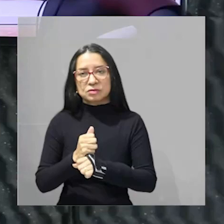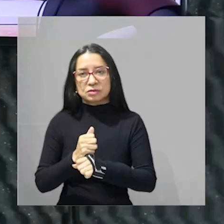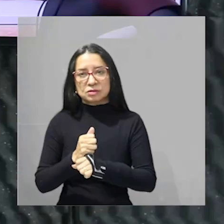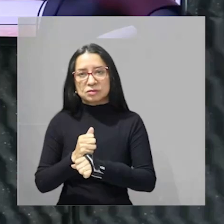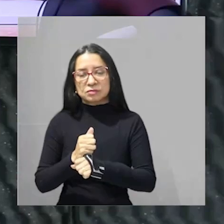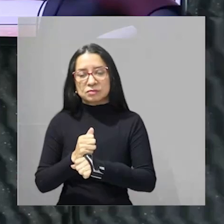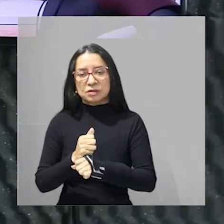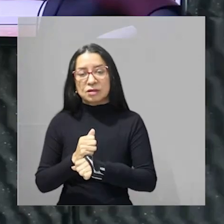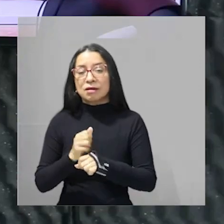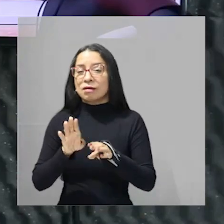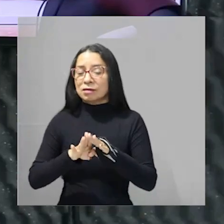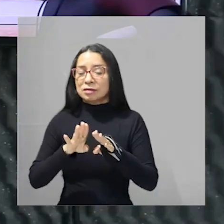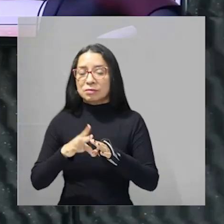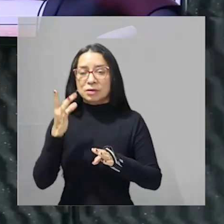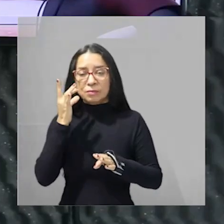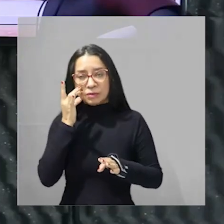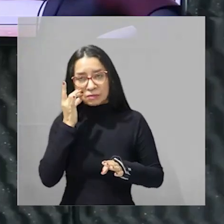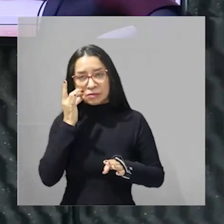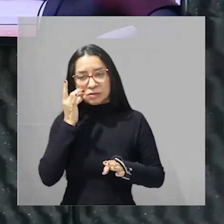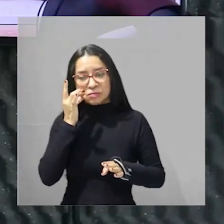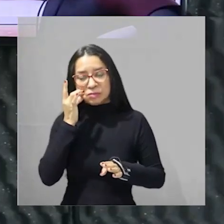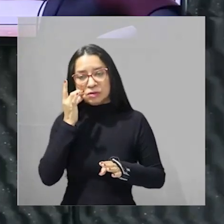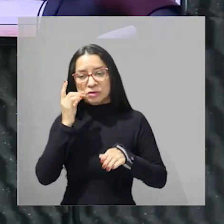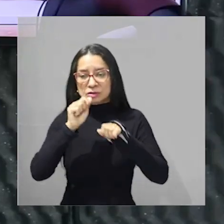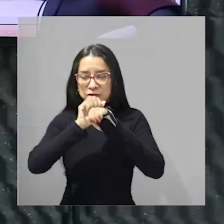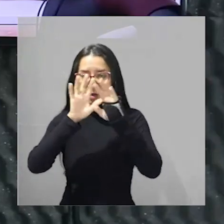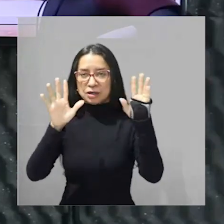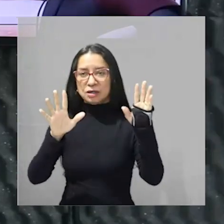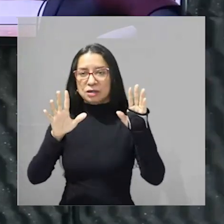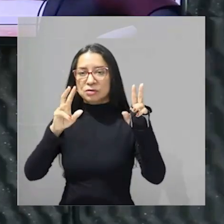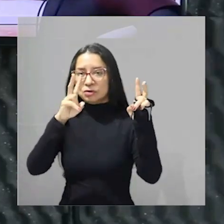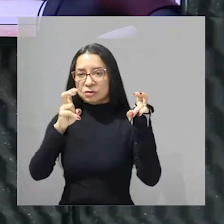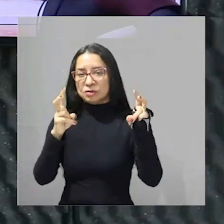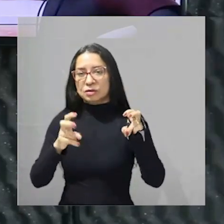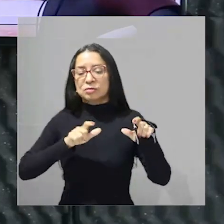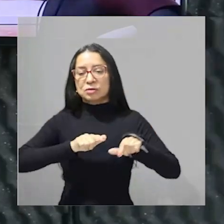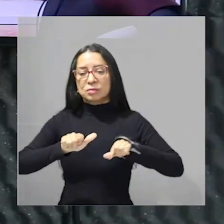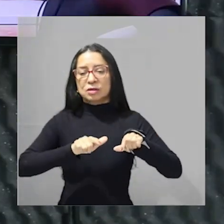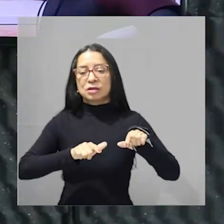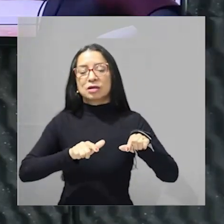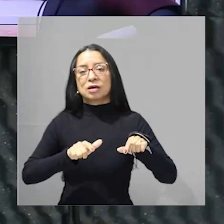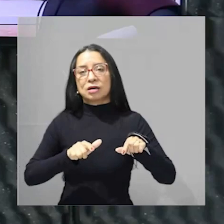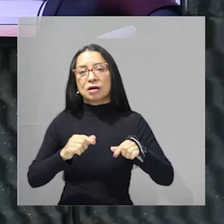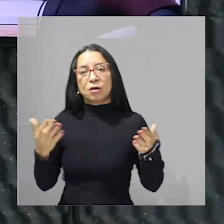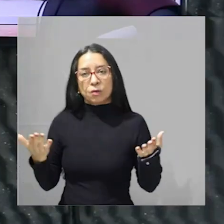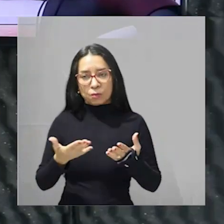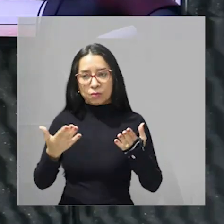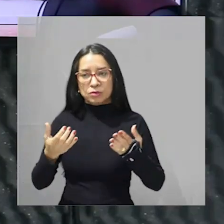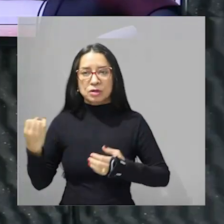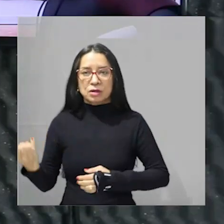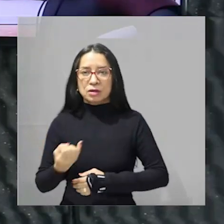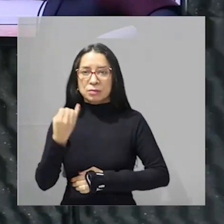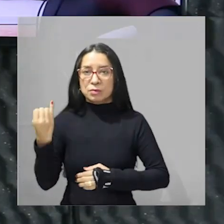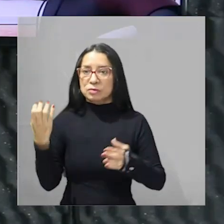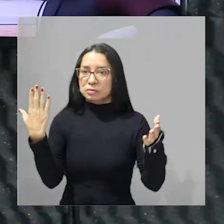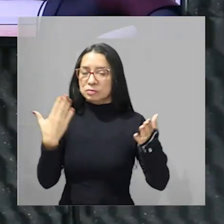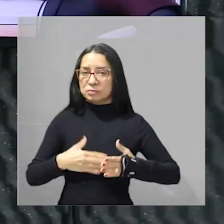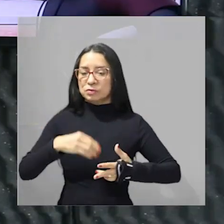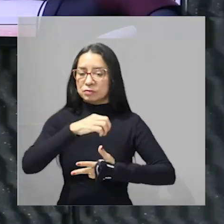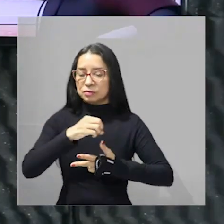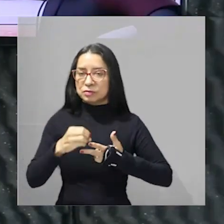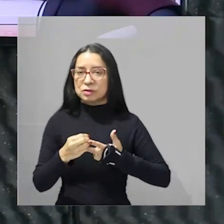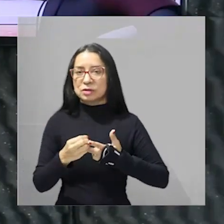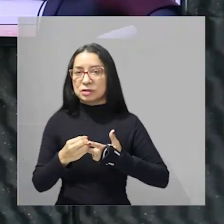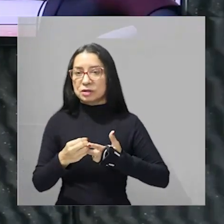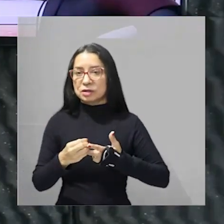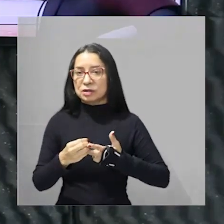presencialmente, eu deixo muito claro que esta temática que nós vamos trabalhar hoje, ela é fundamental para a prova do Enem, para as provas de vestibular e também para a prova da